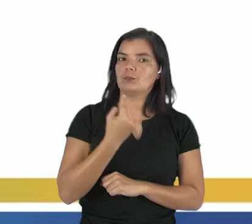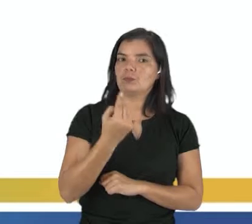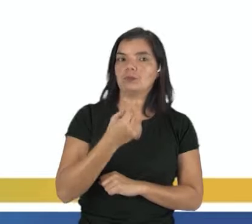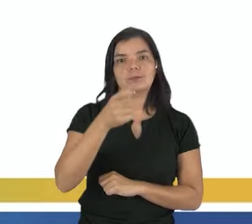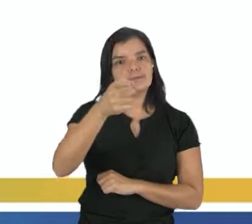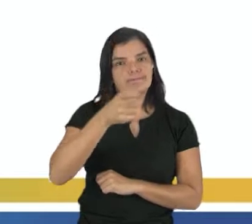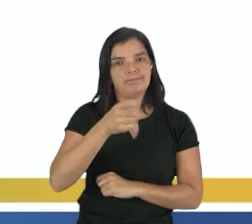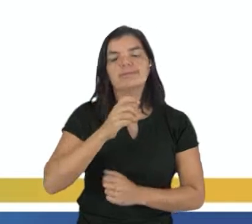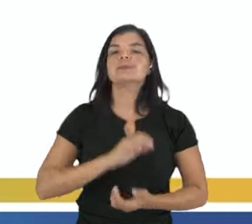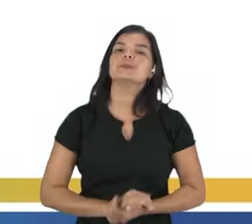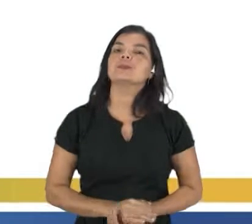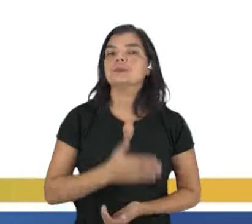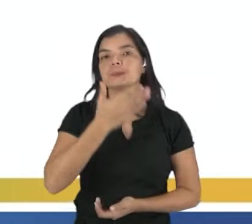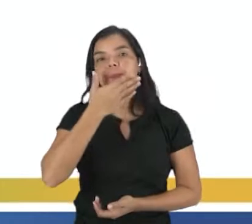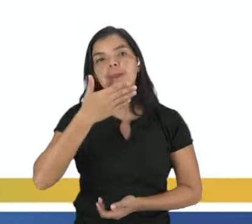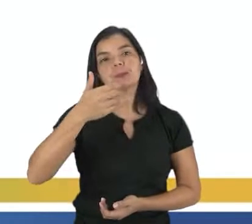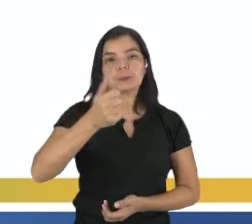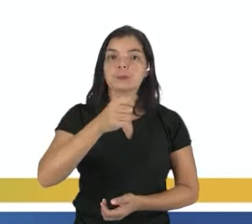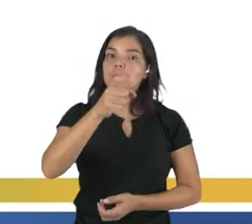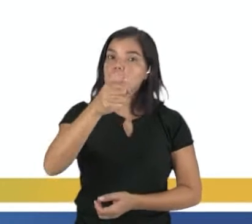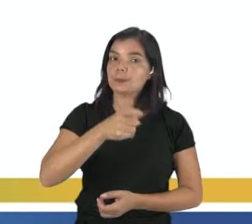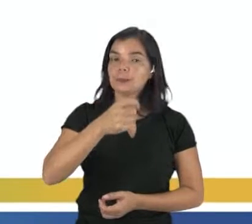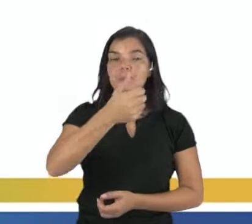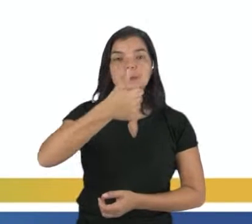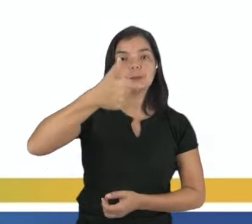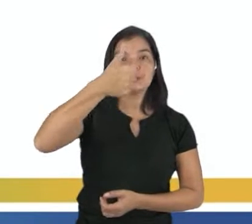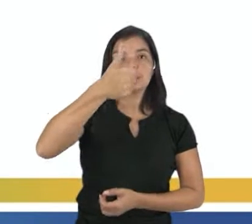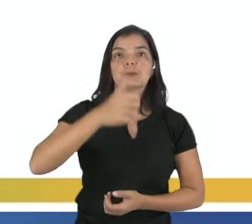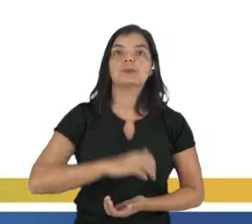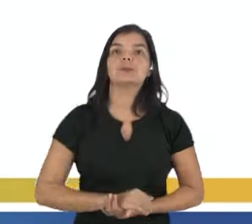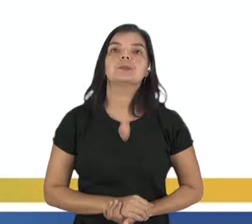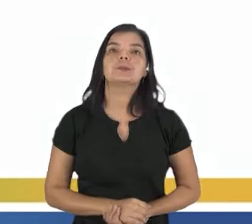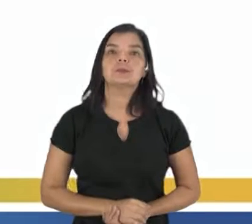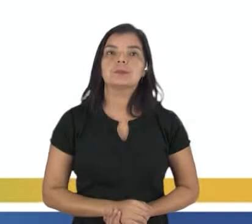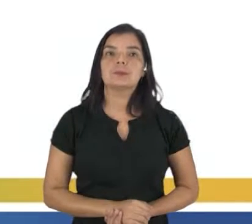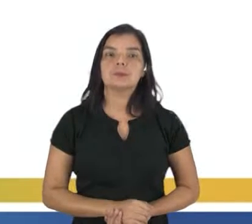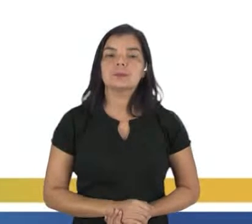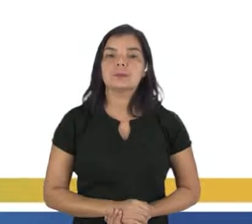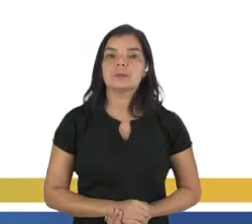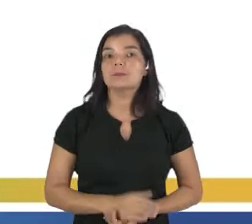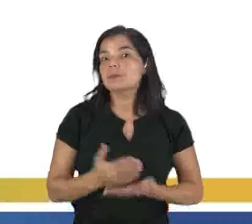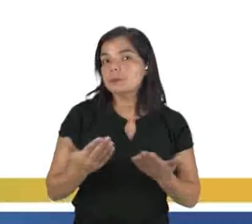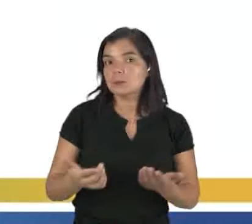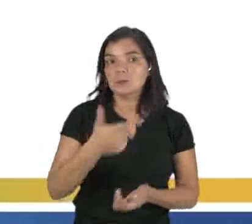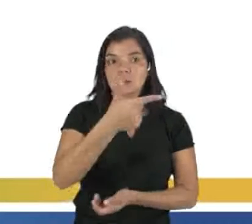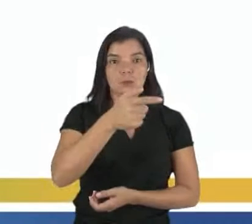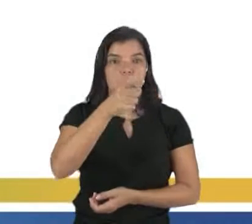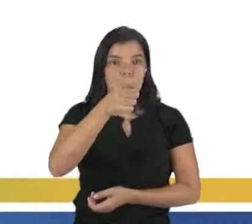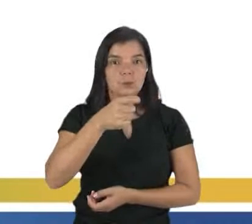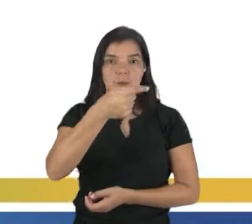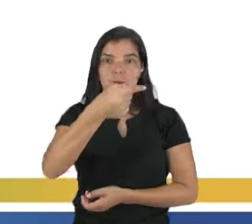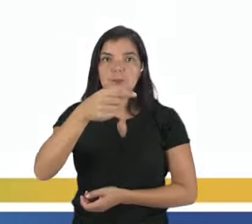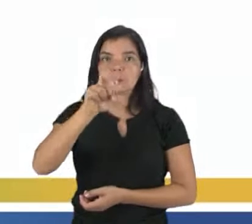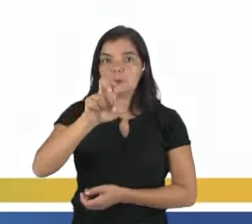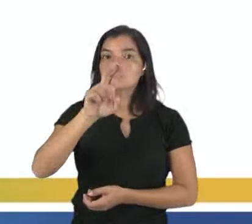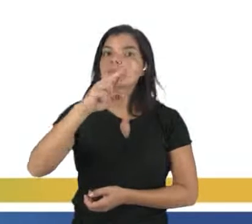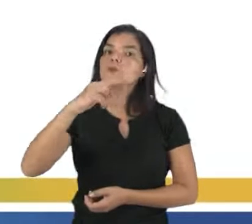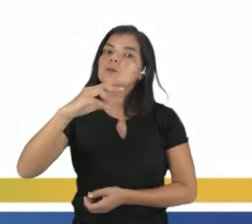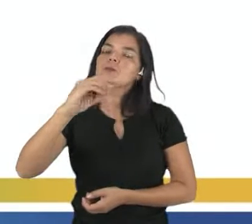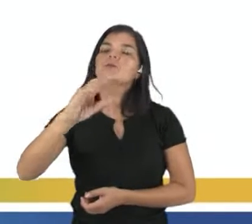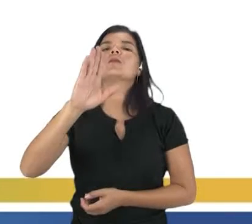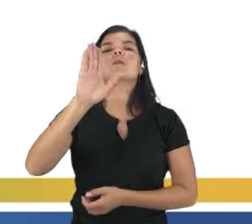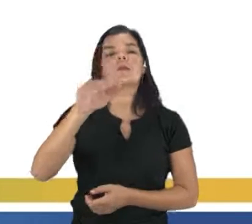x né ou melhor X elevado a 1 então 2x - 5 é uma equação